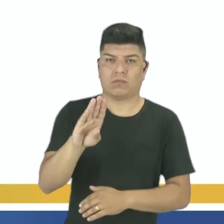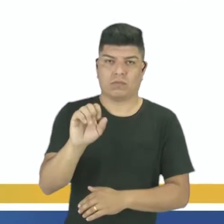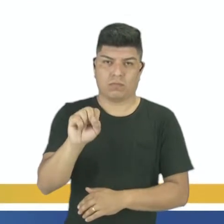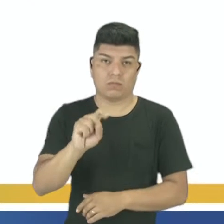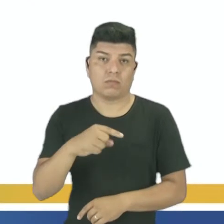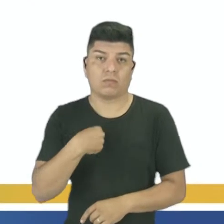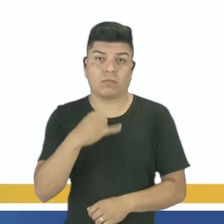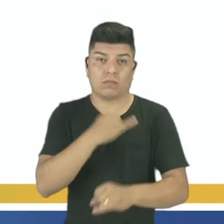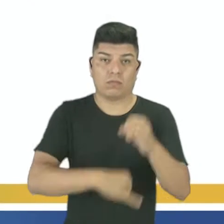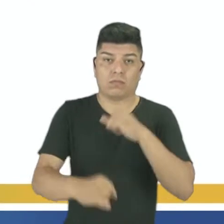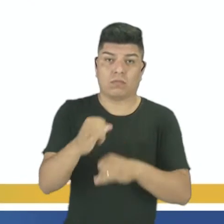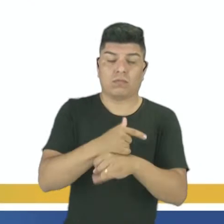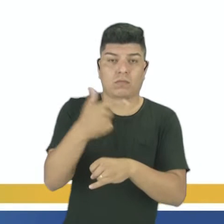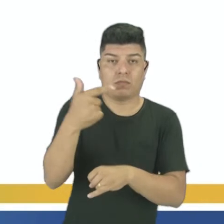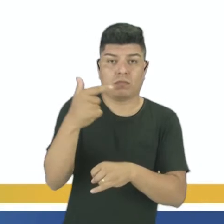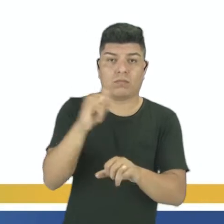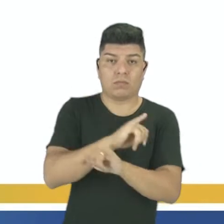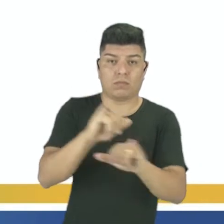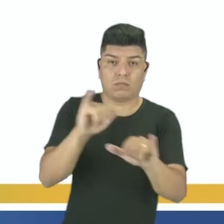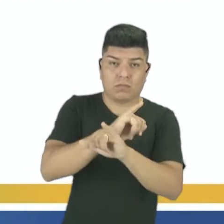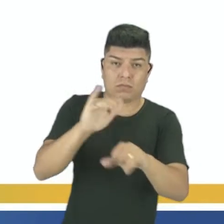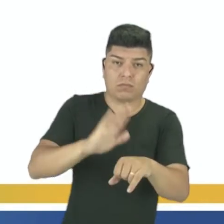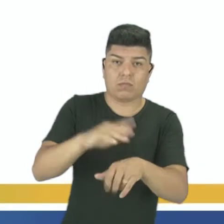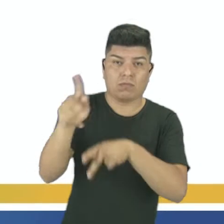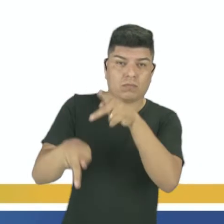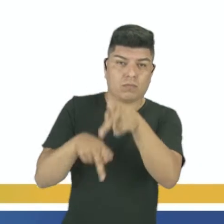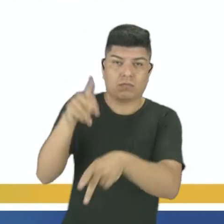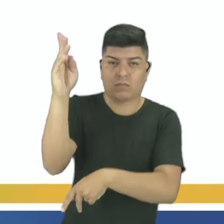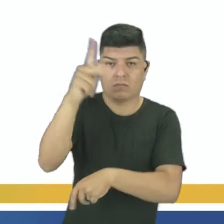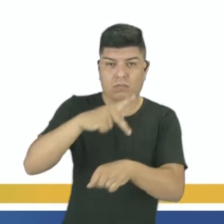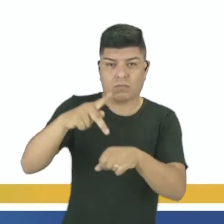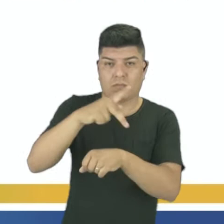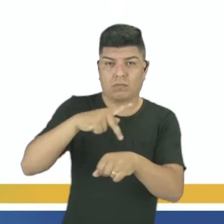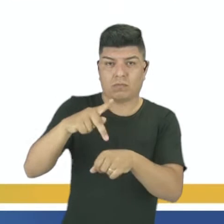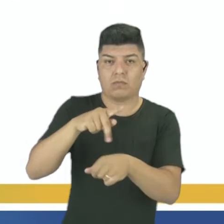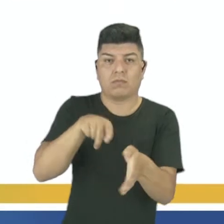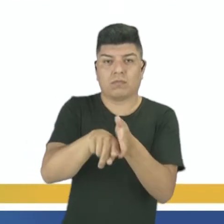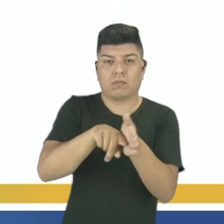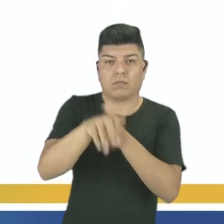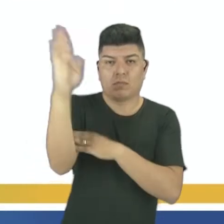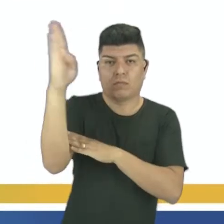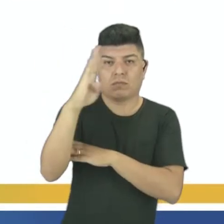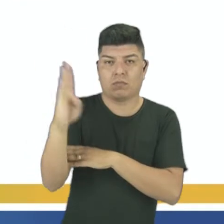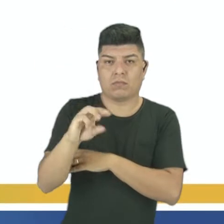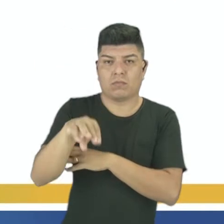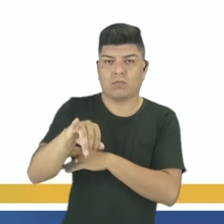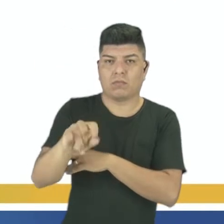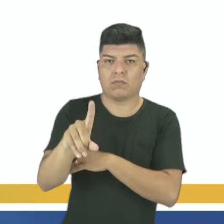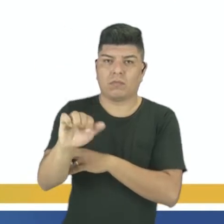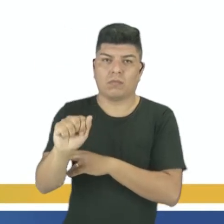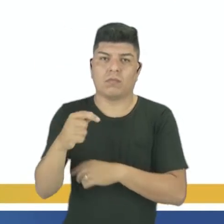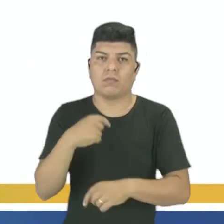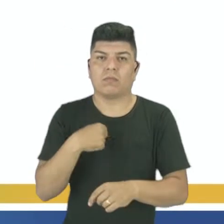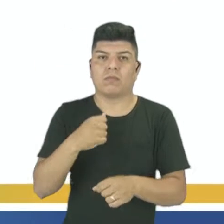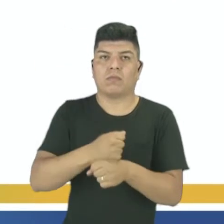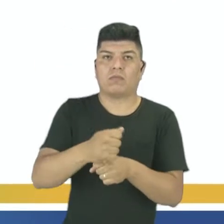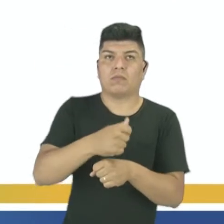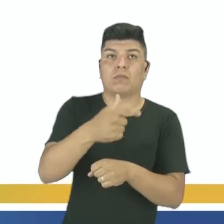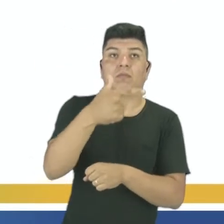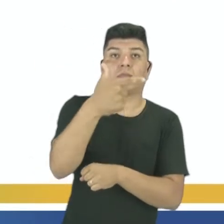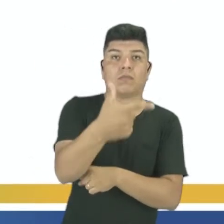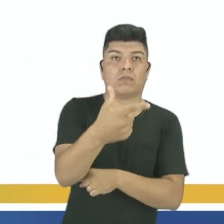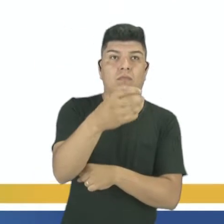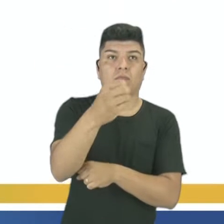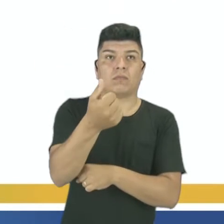a segunda fonte de informação mais popular no país. Segundo pesquisa brasileira de mídia 2016, hábitos de consumo